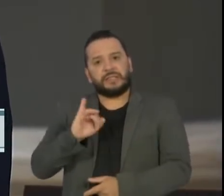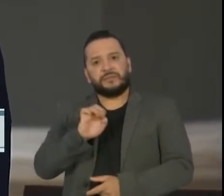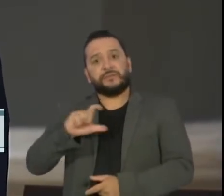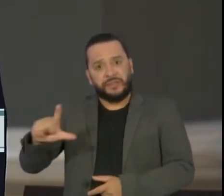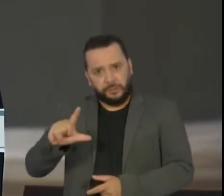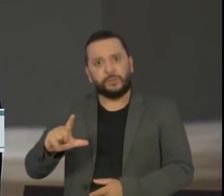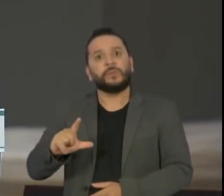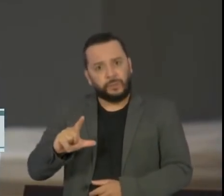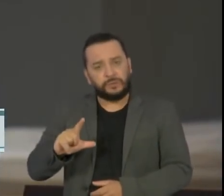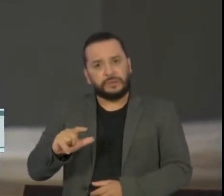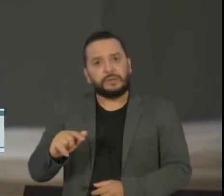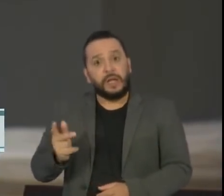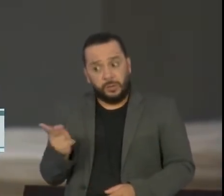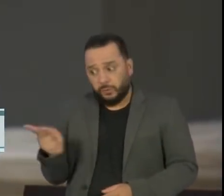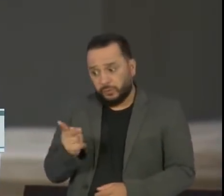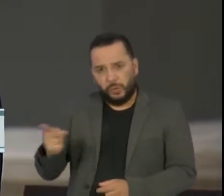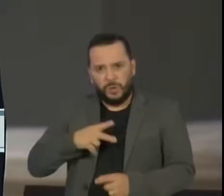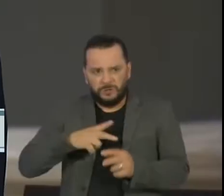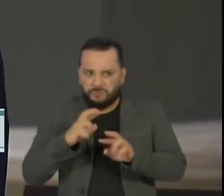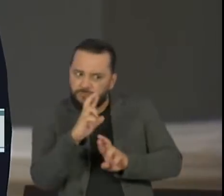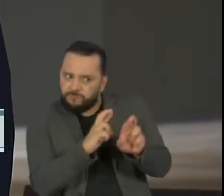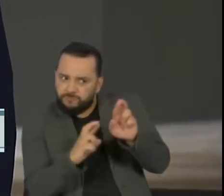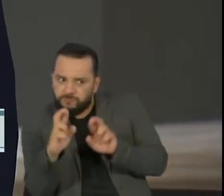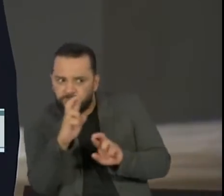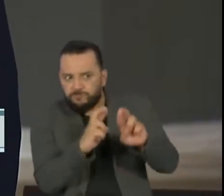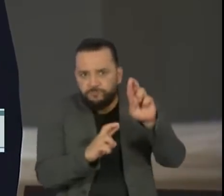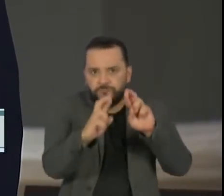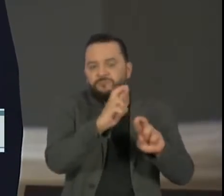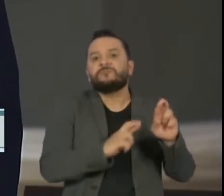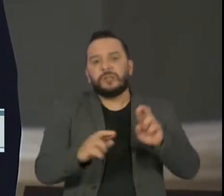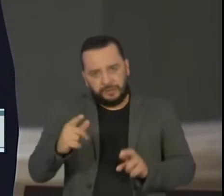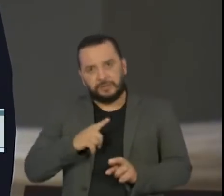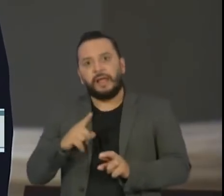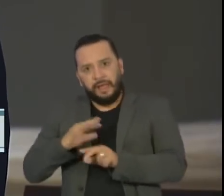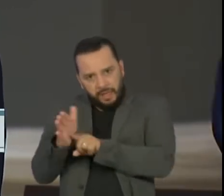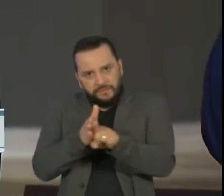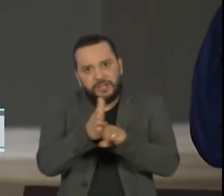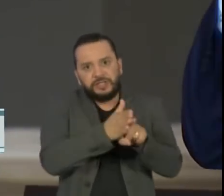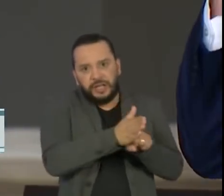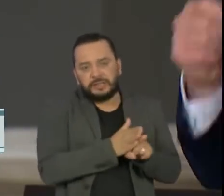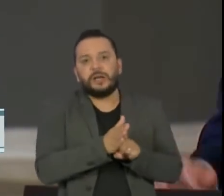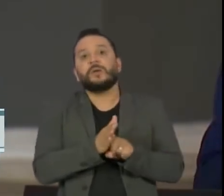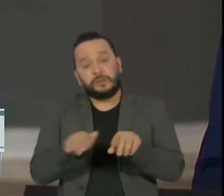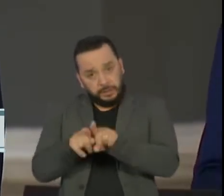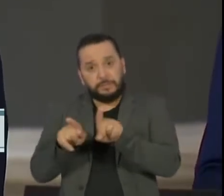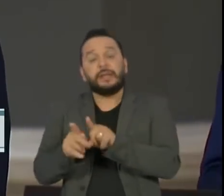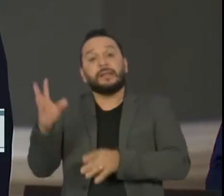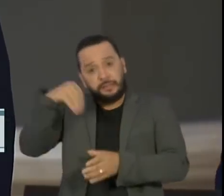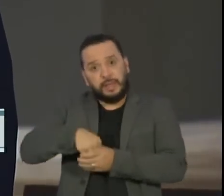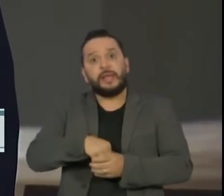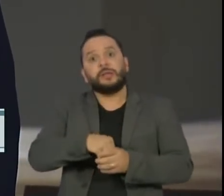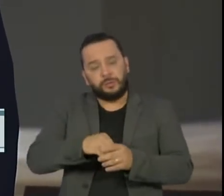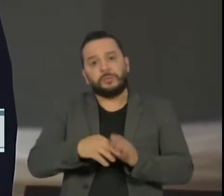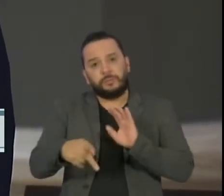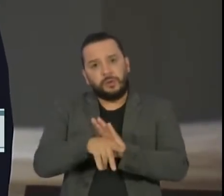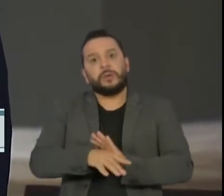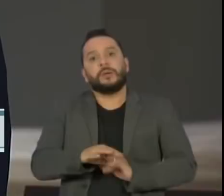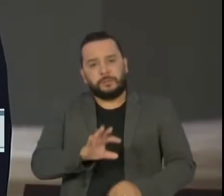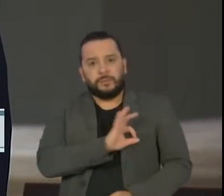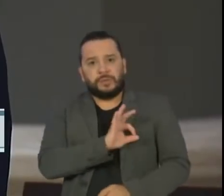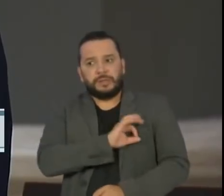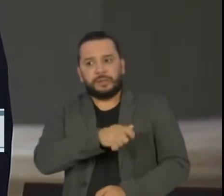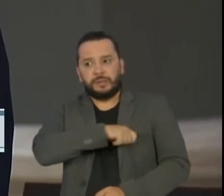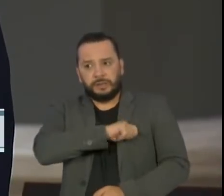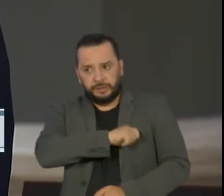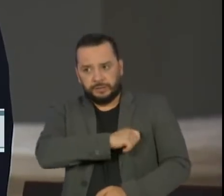por elas, e também os inquéritos correm nas delegacias de polícia das áreas. Ou seja,